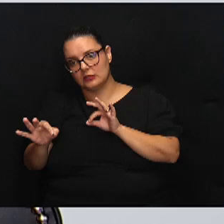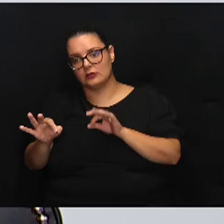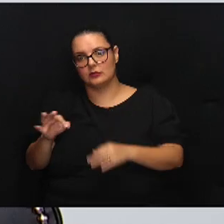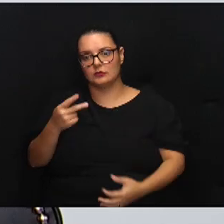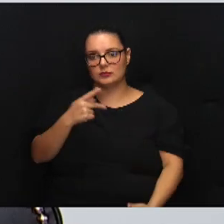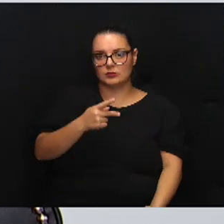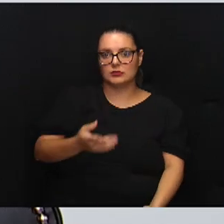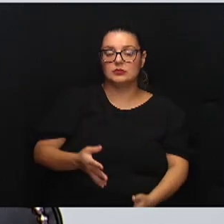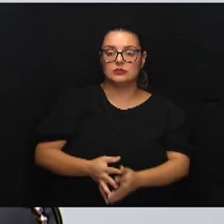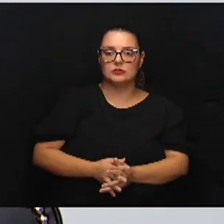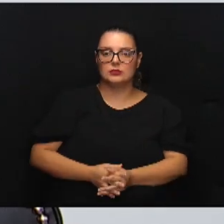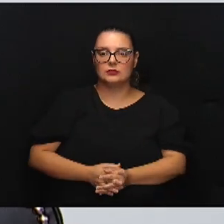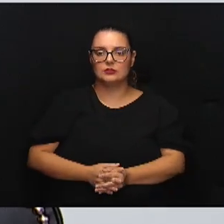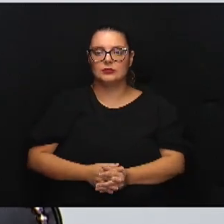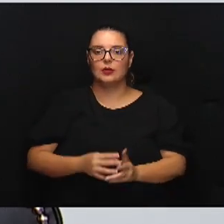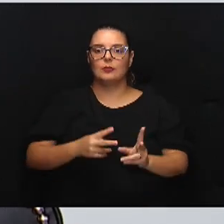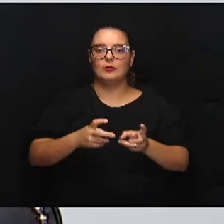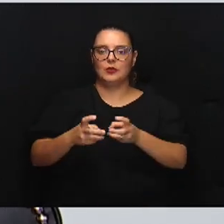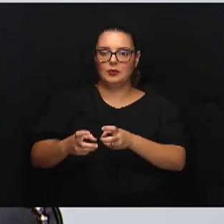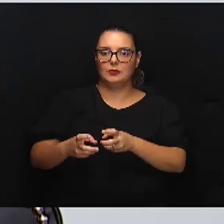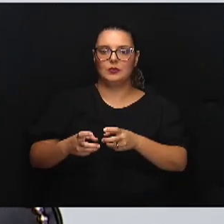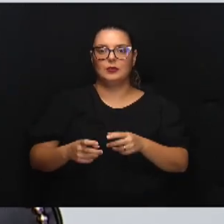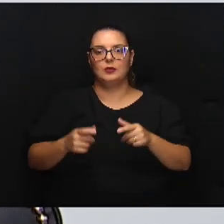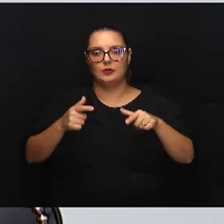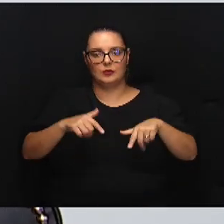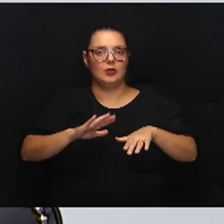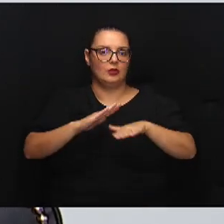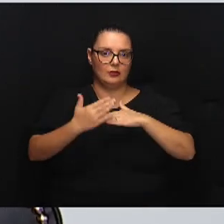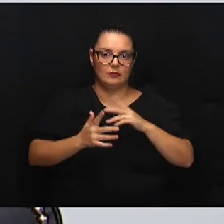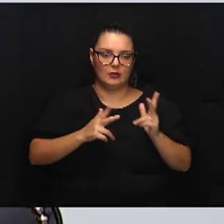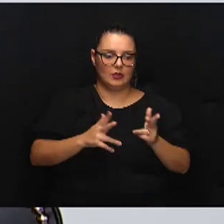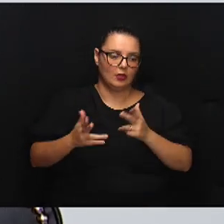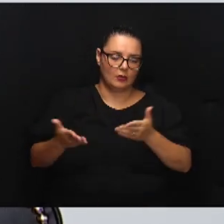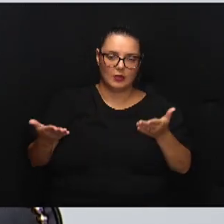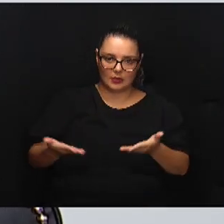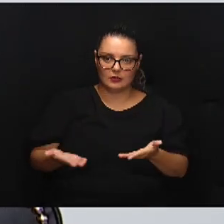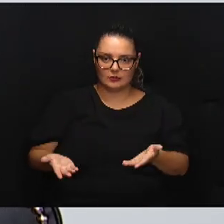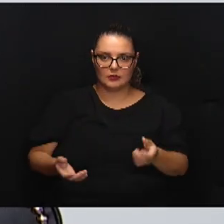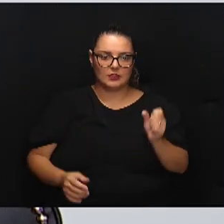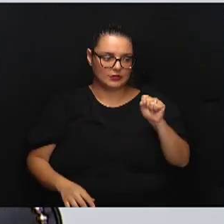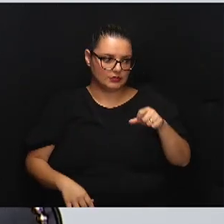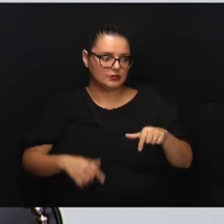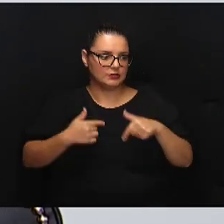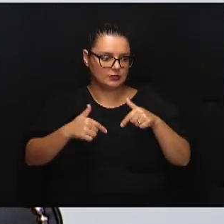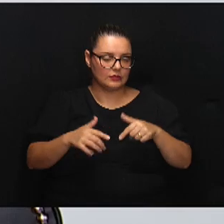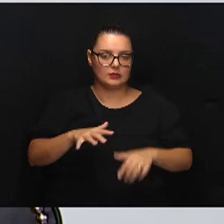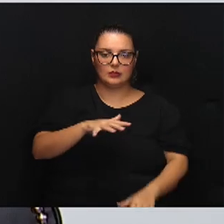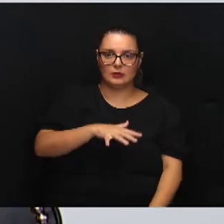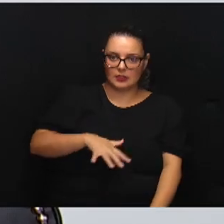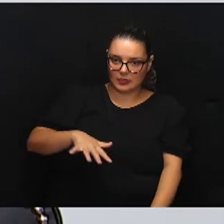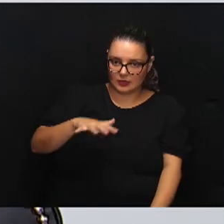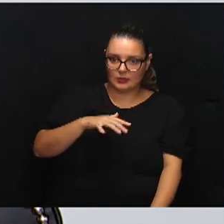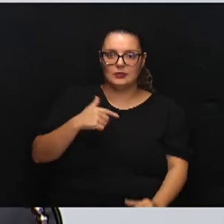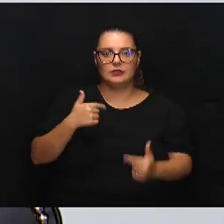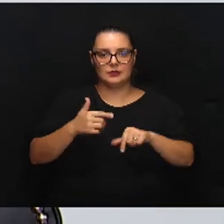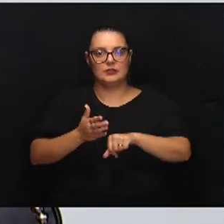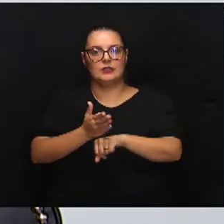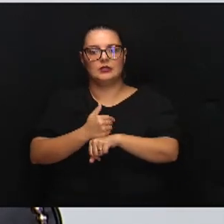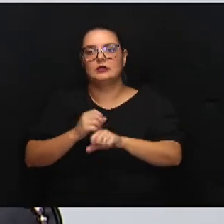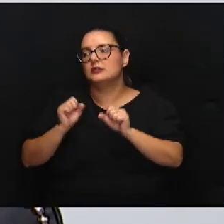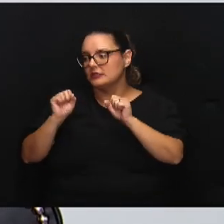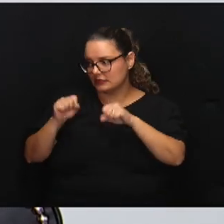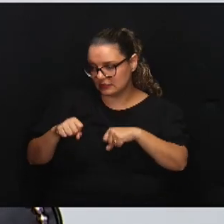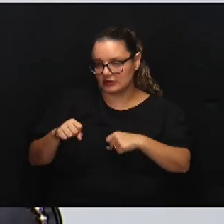delas. E aí eu percebi que eu teria que ficar no mesmo bairro em que eu estou. Tá, né, você está então na região onde você trabalhava anteriormente.